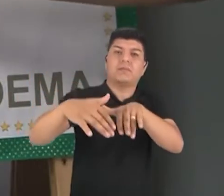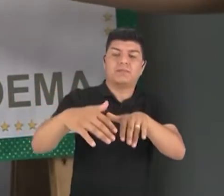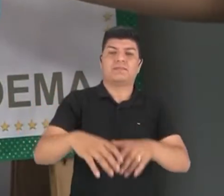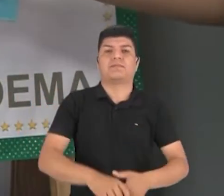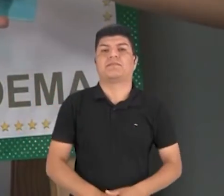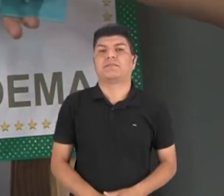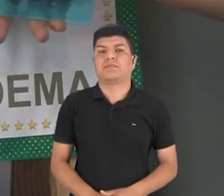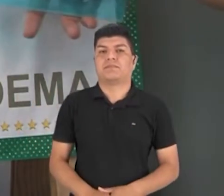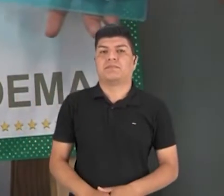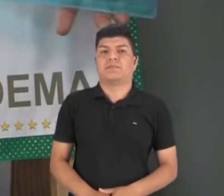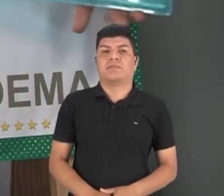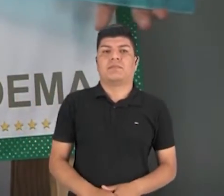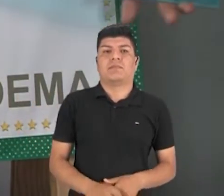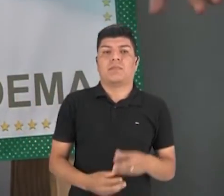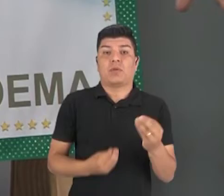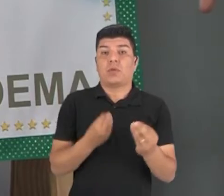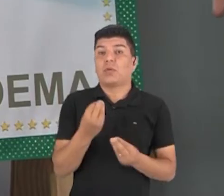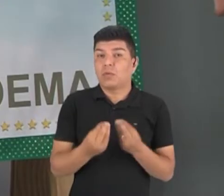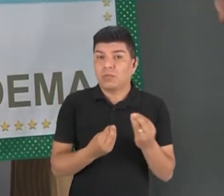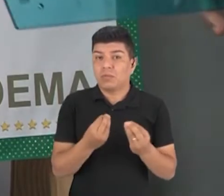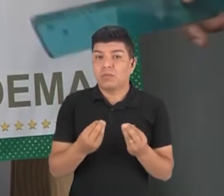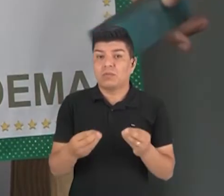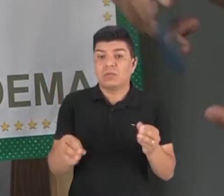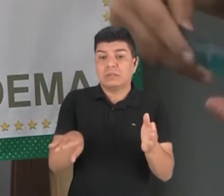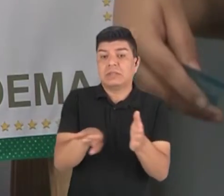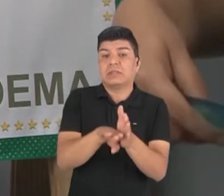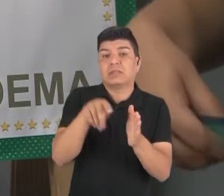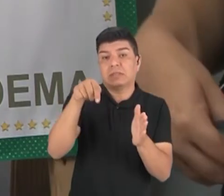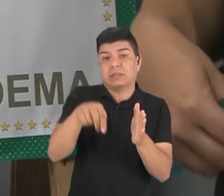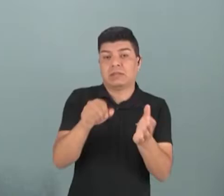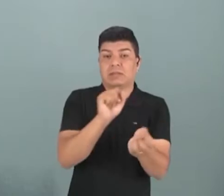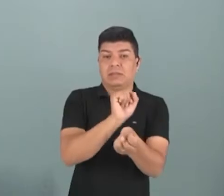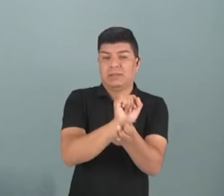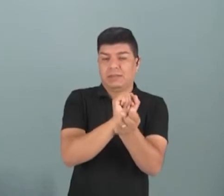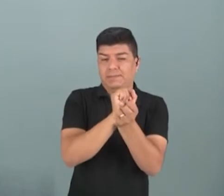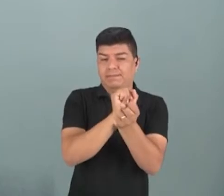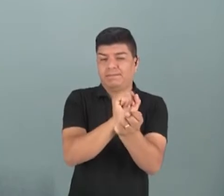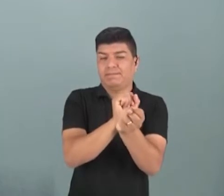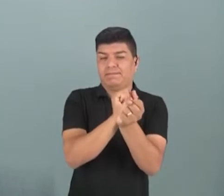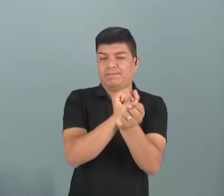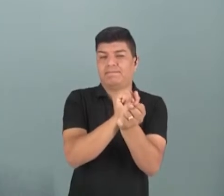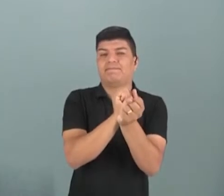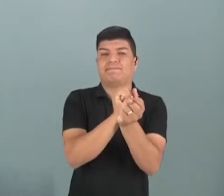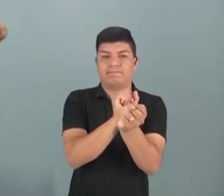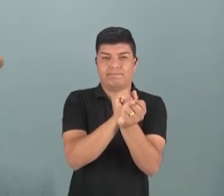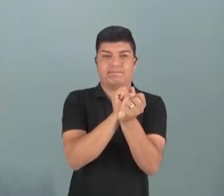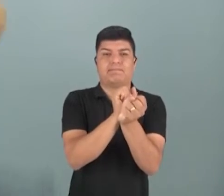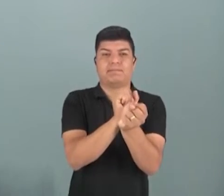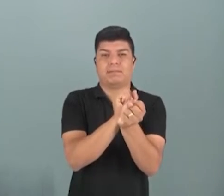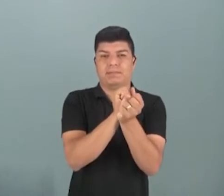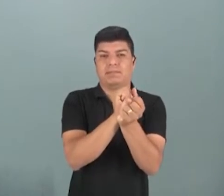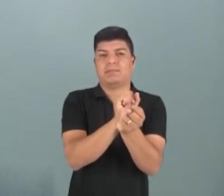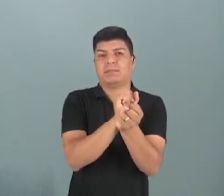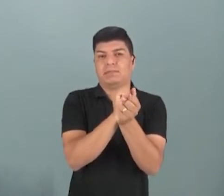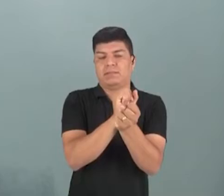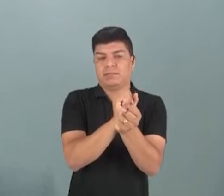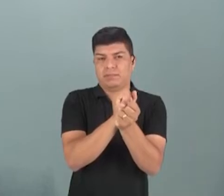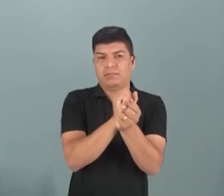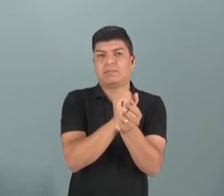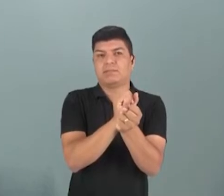que vieram como escravos a eles vieram como escravos